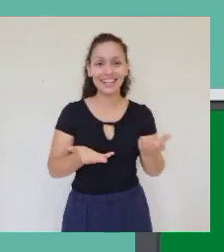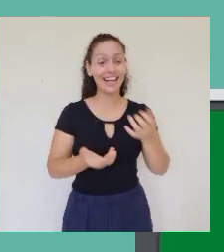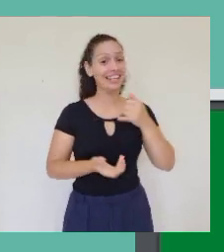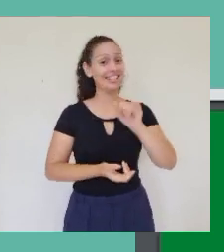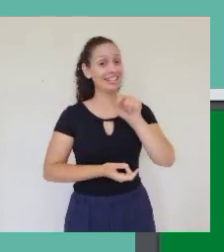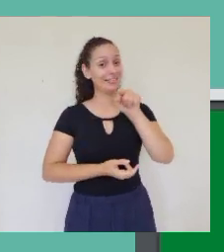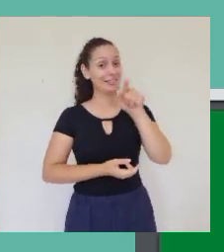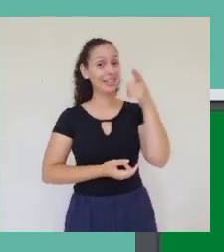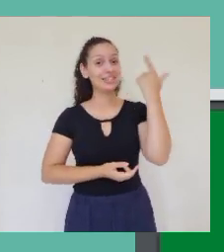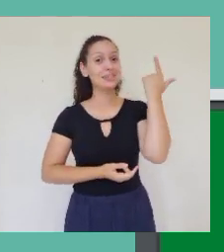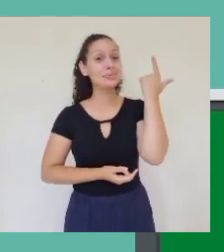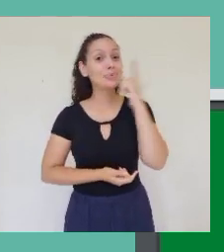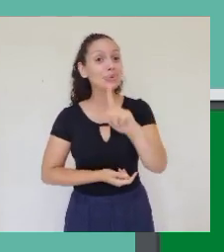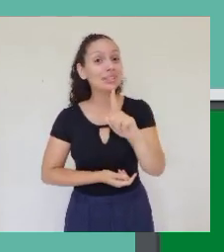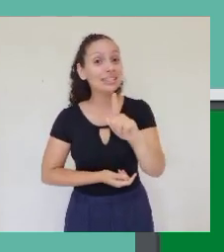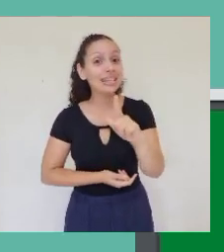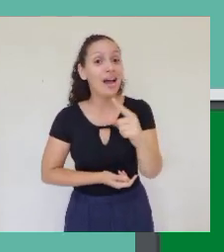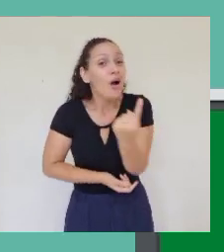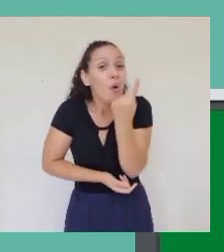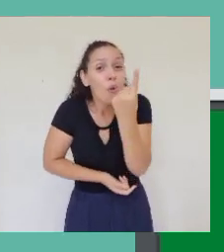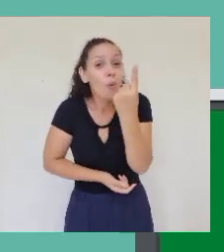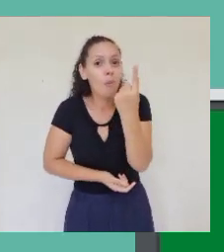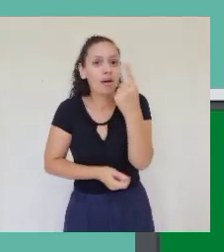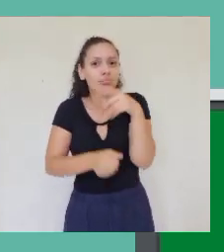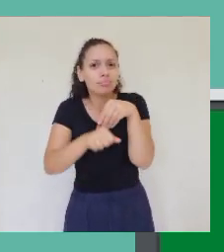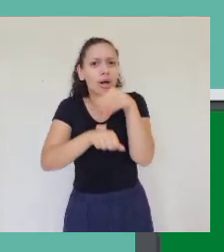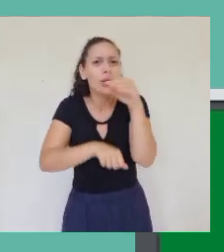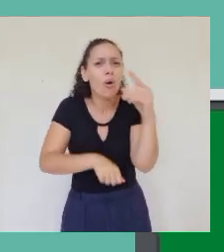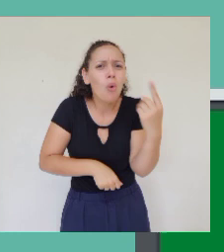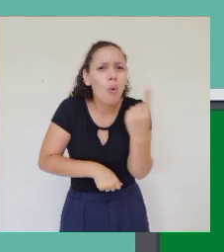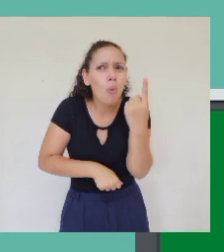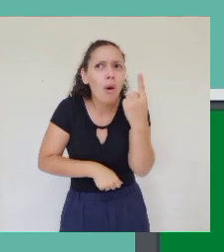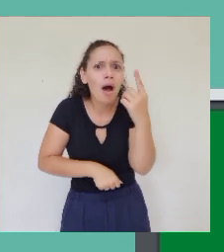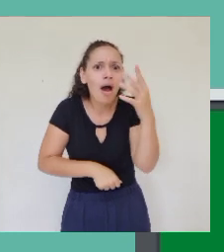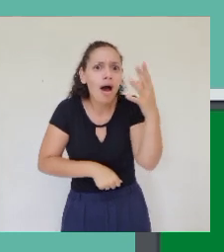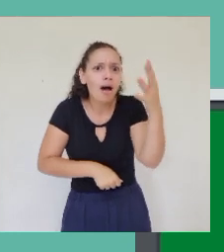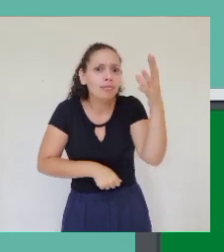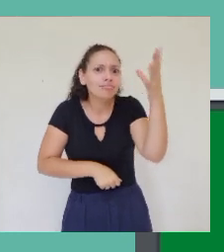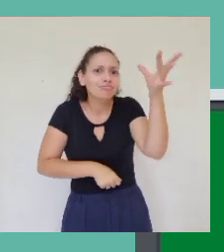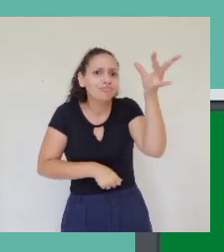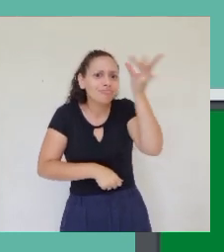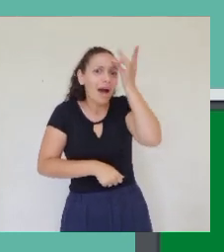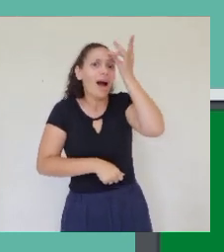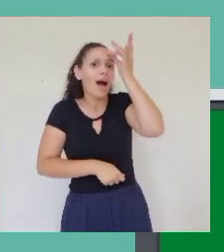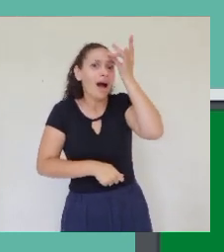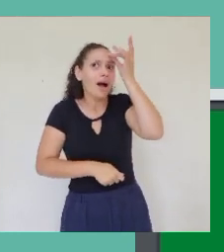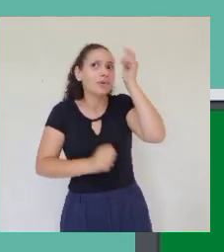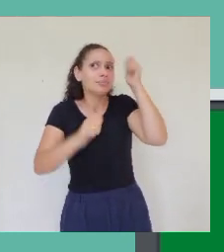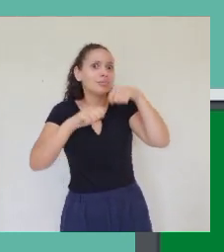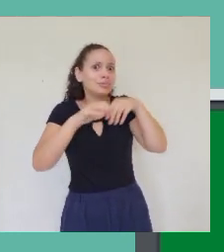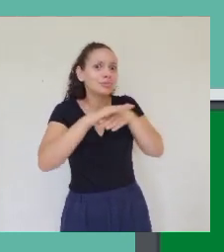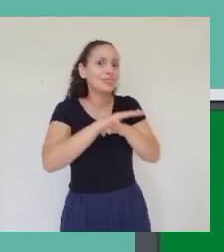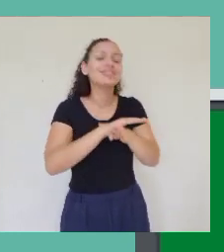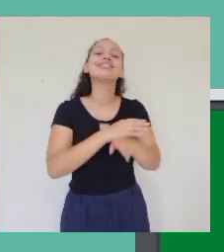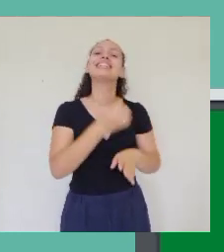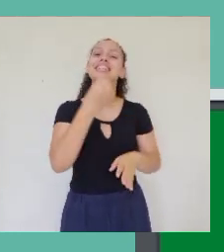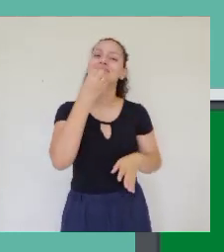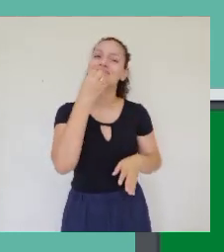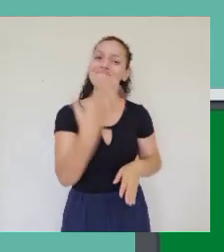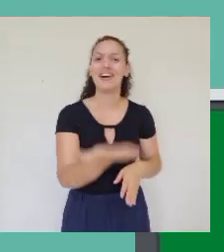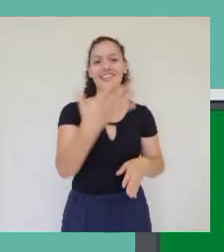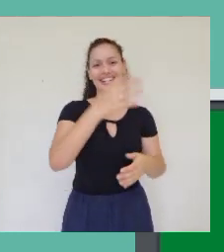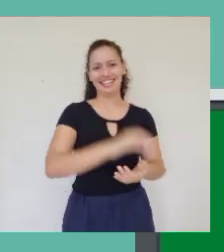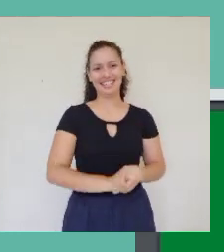colocar uma dessas dicas em prática, já vai ser muito benéfico, e eu tenho certeza disso, tá